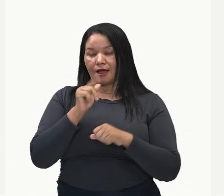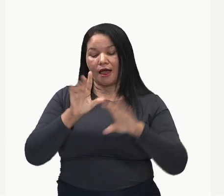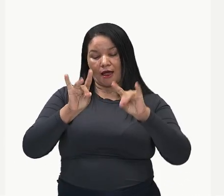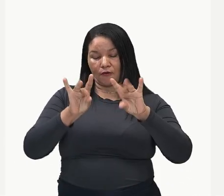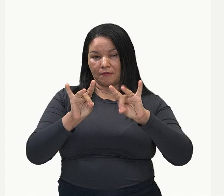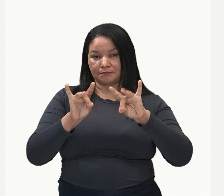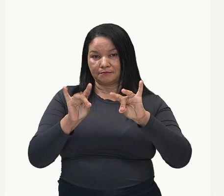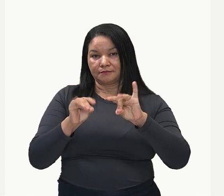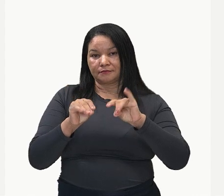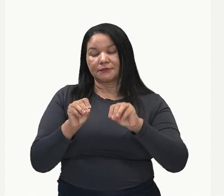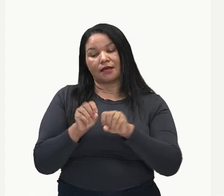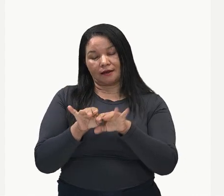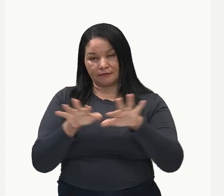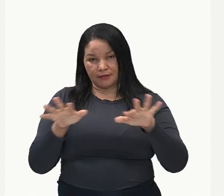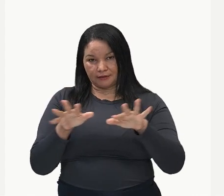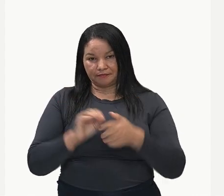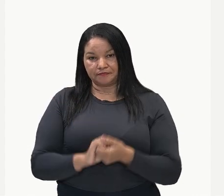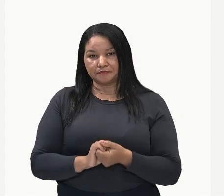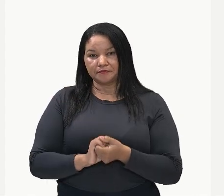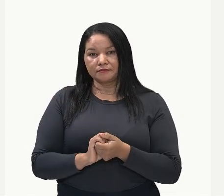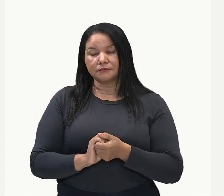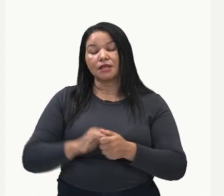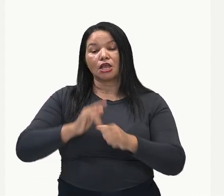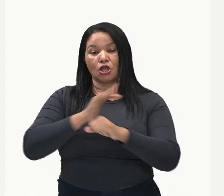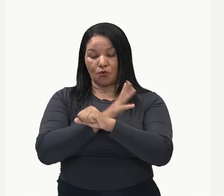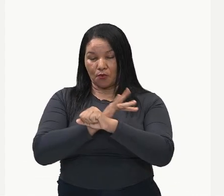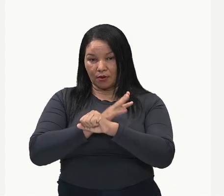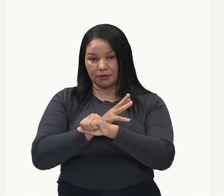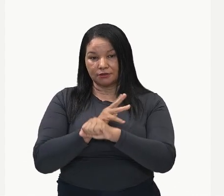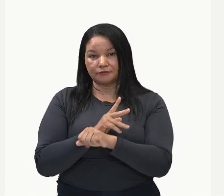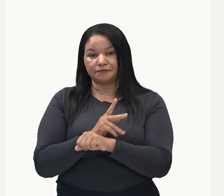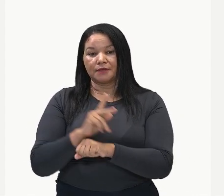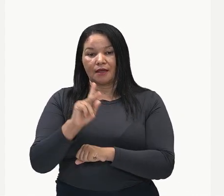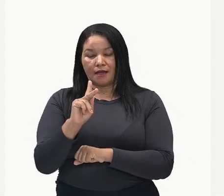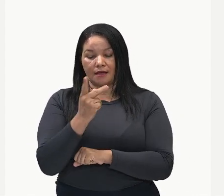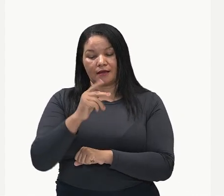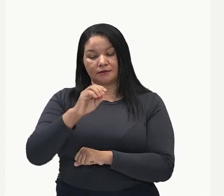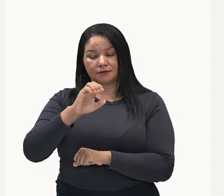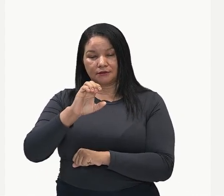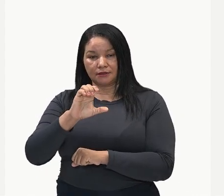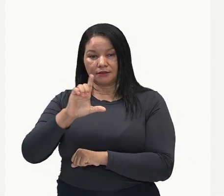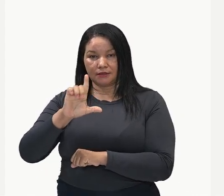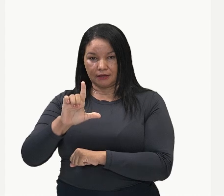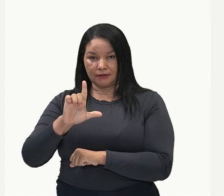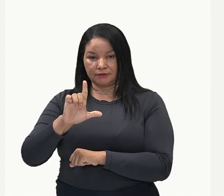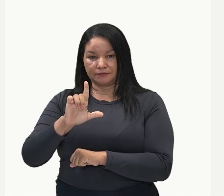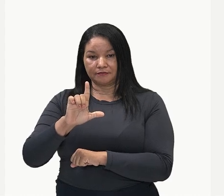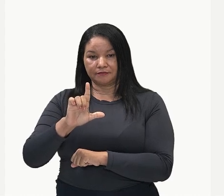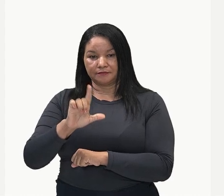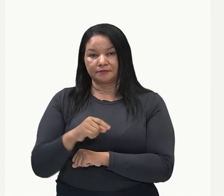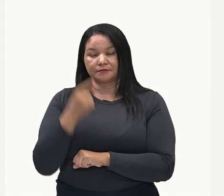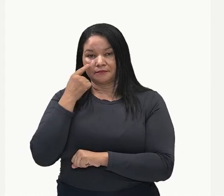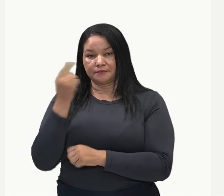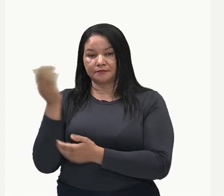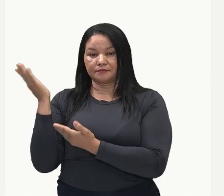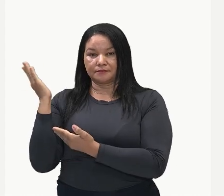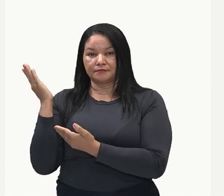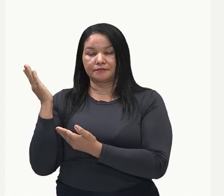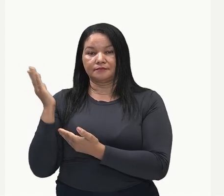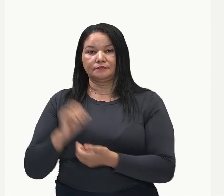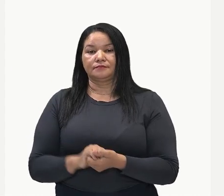exemplo, o ácido HCl, HCl, né, que é o